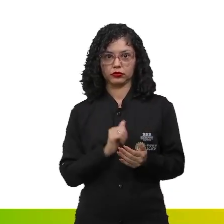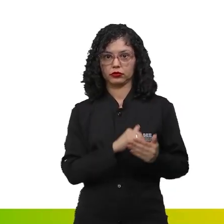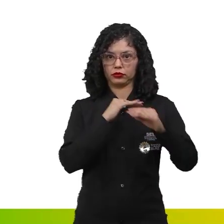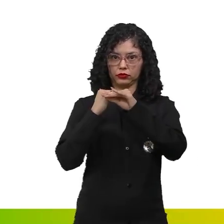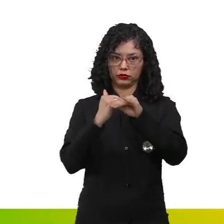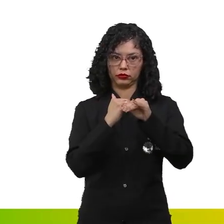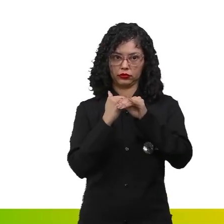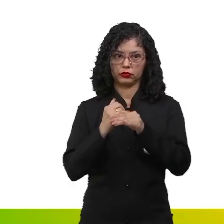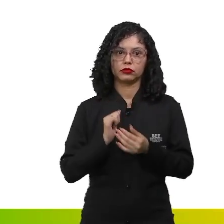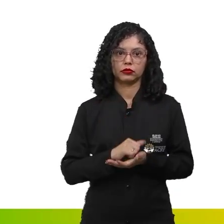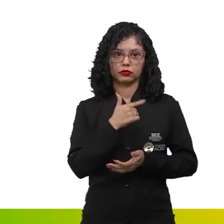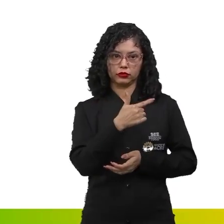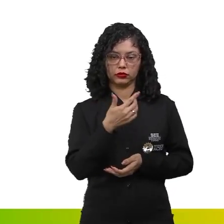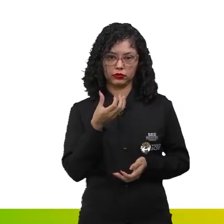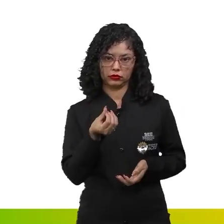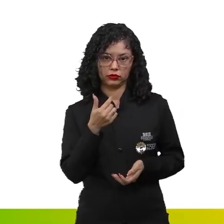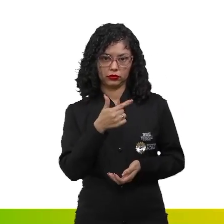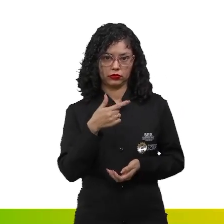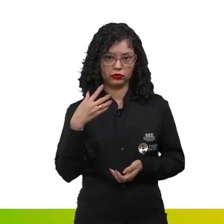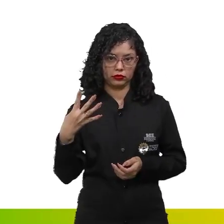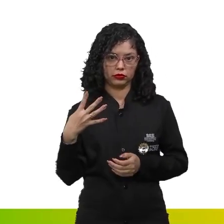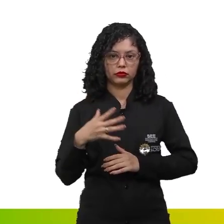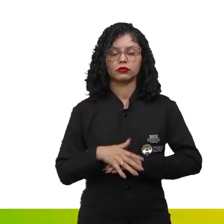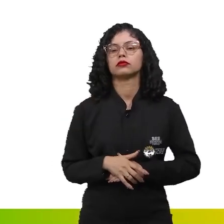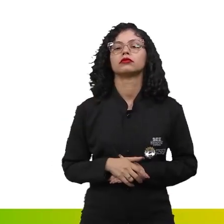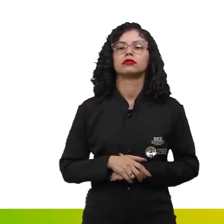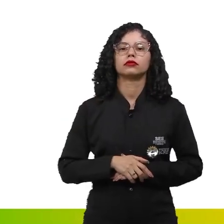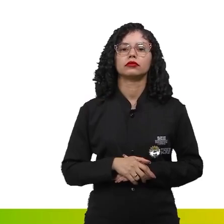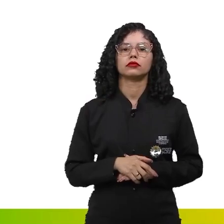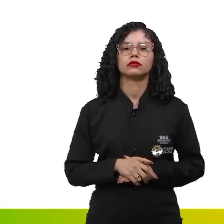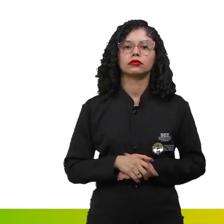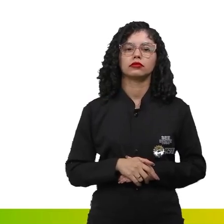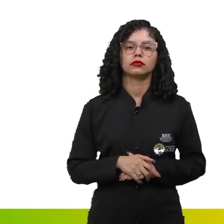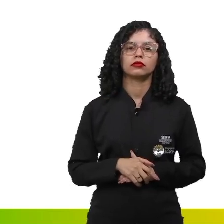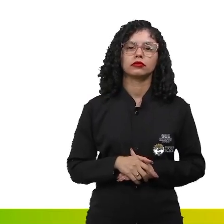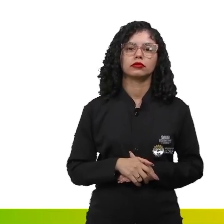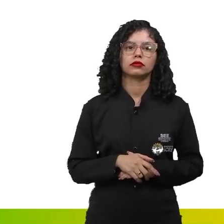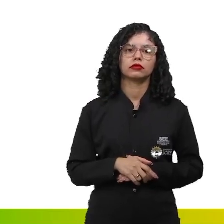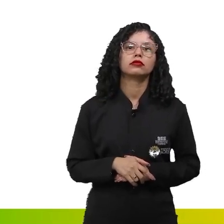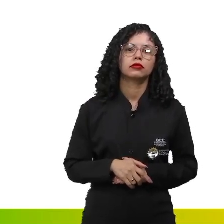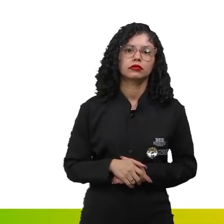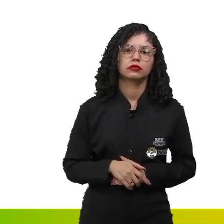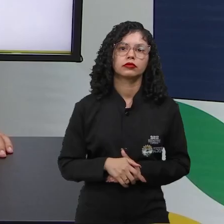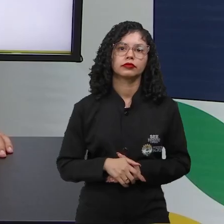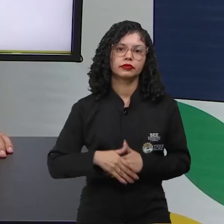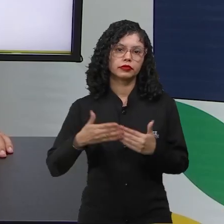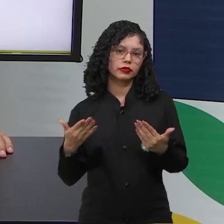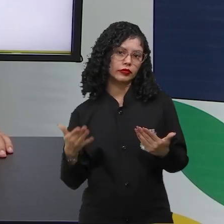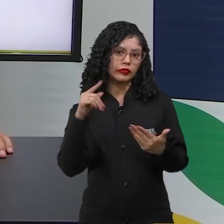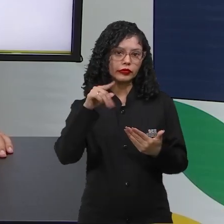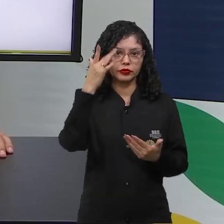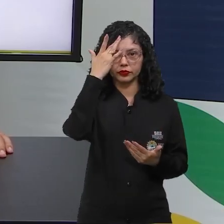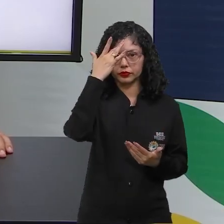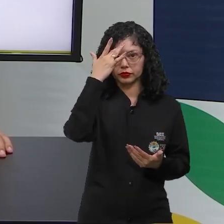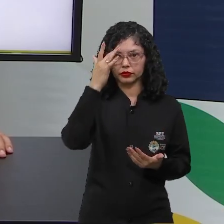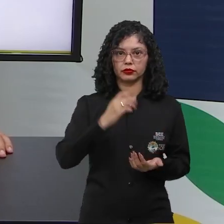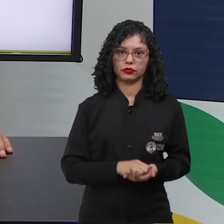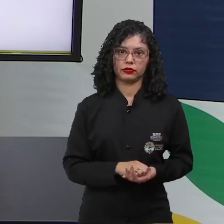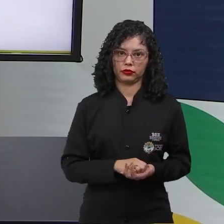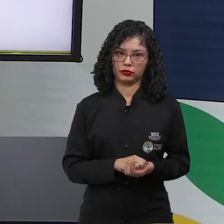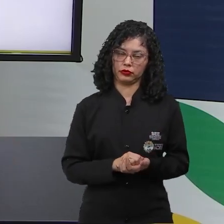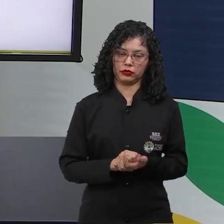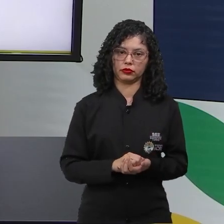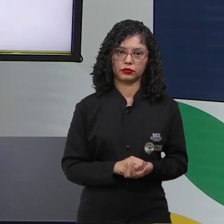inversamente proporcionais aos números 26 e 24. Vamos lá. Você acha